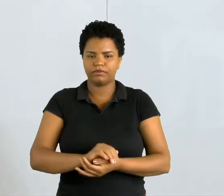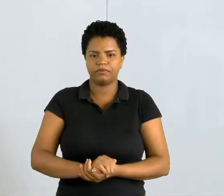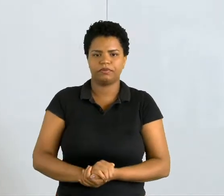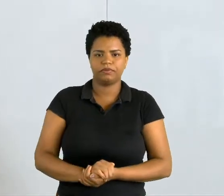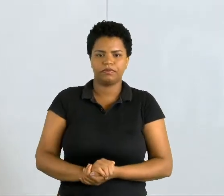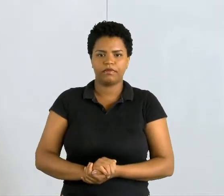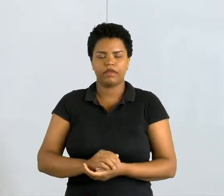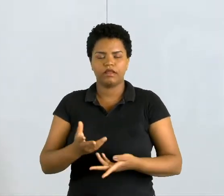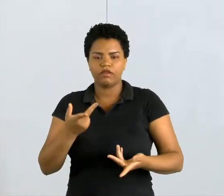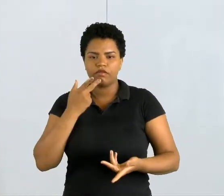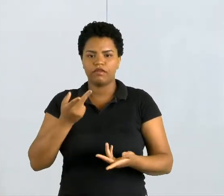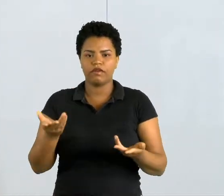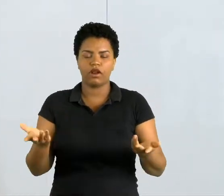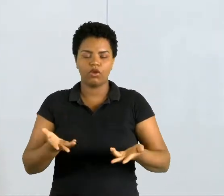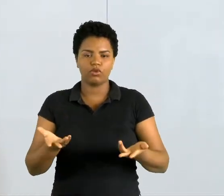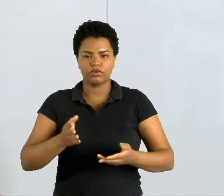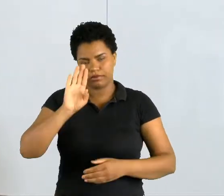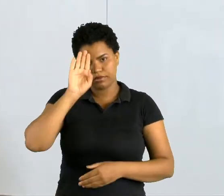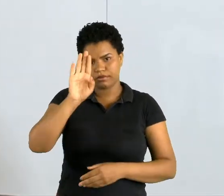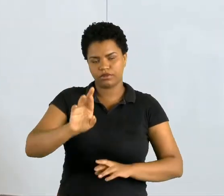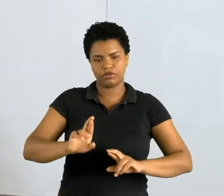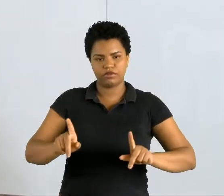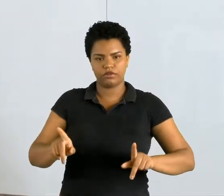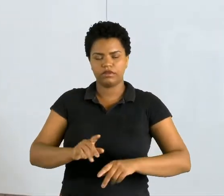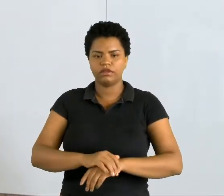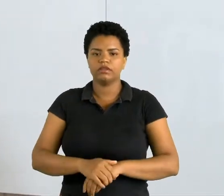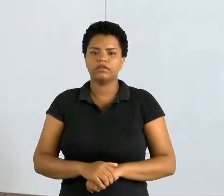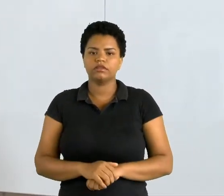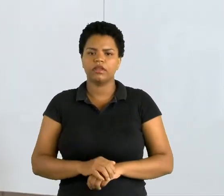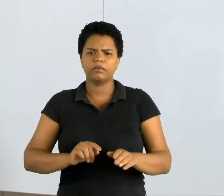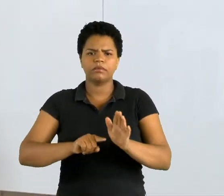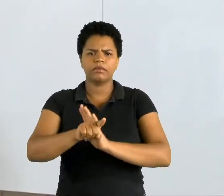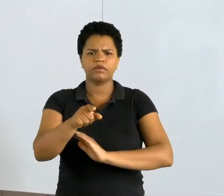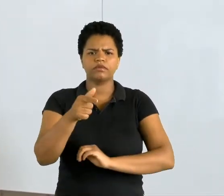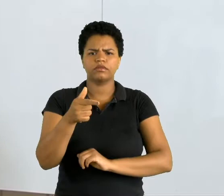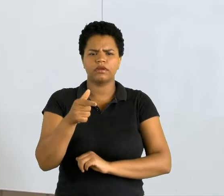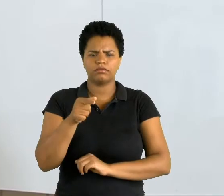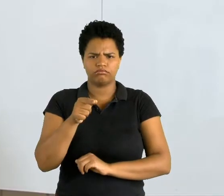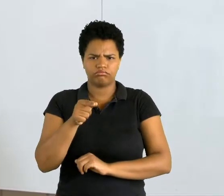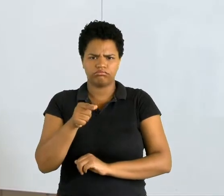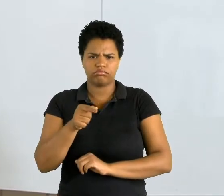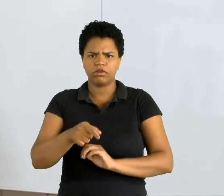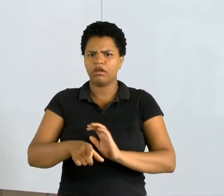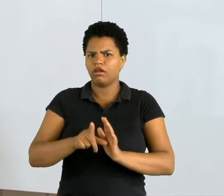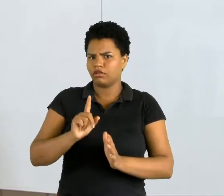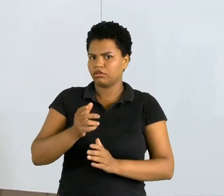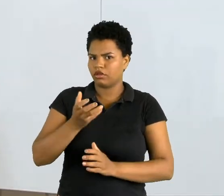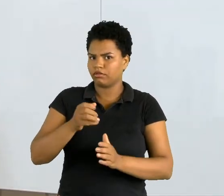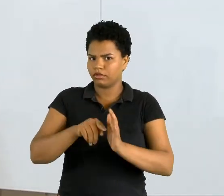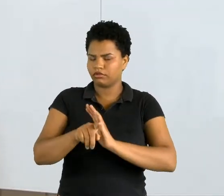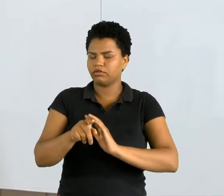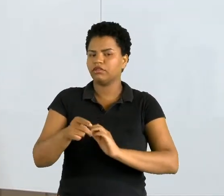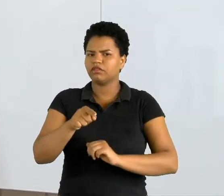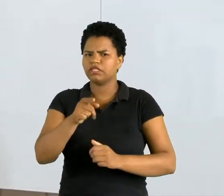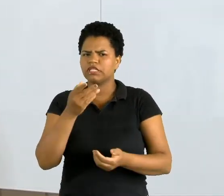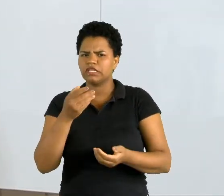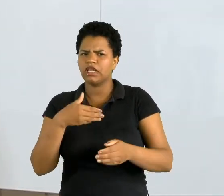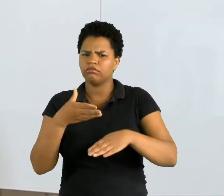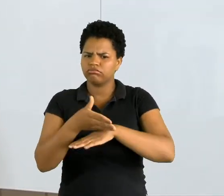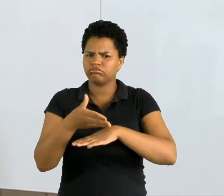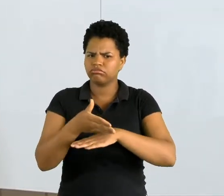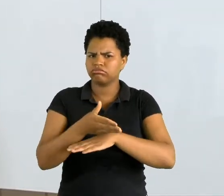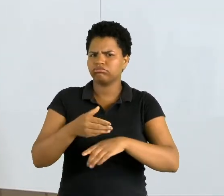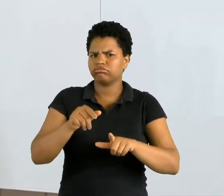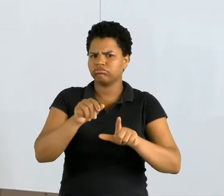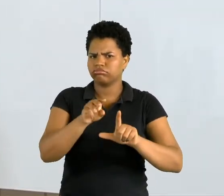sobre essas principais diferenças. Mas antes eu quero perguntar para você está acessando a plataforma? Está estudando em casa? Você